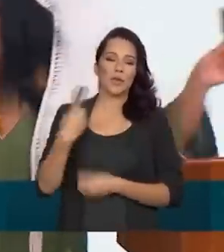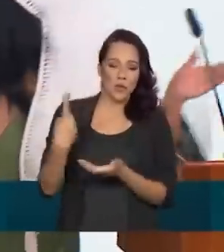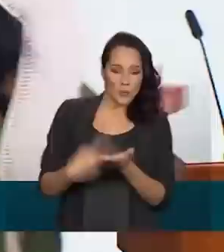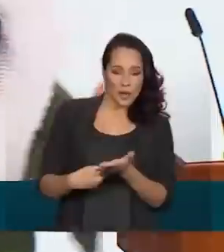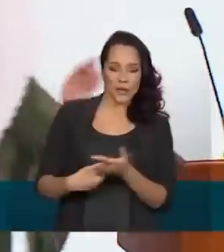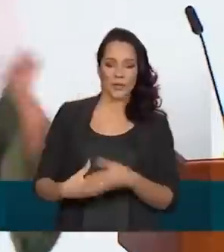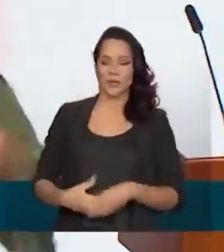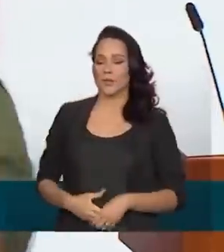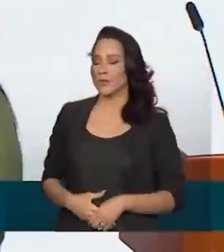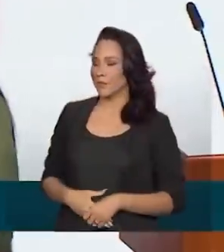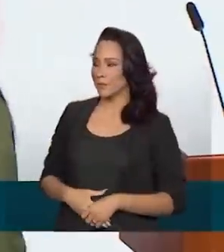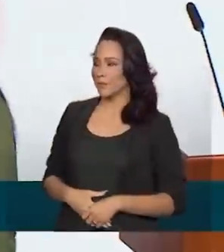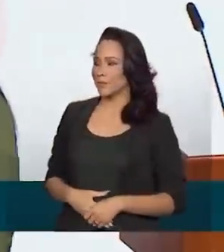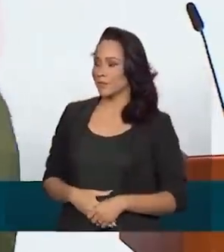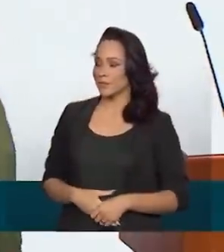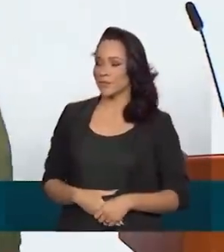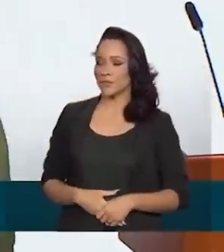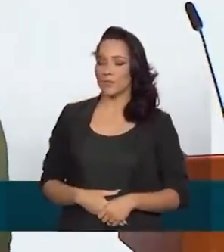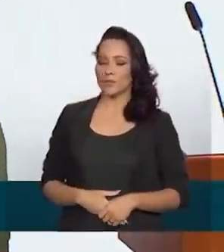pacto.